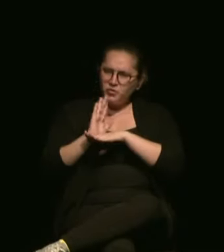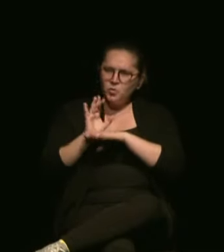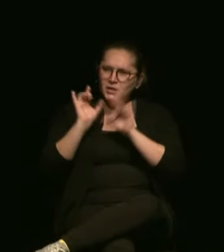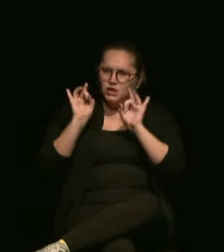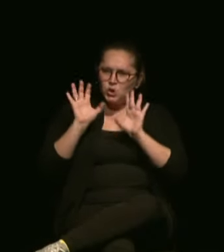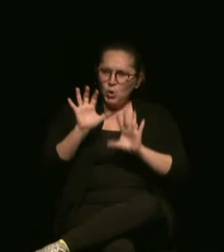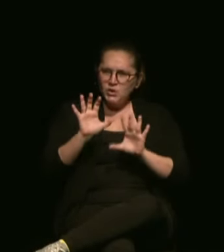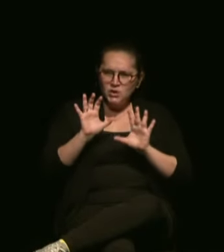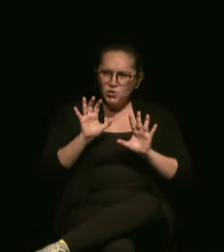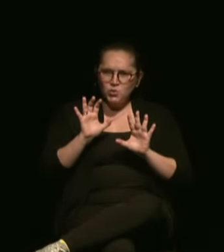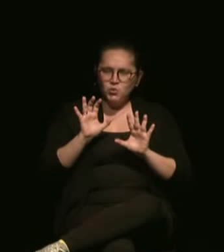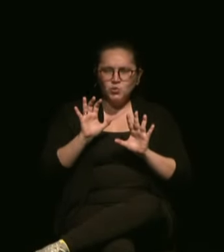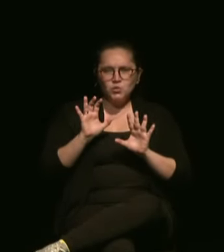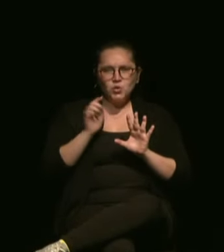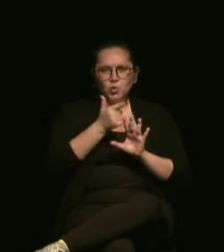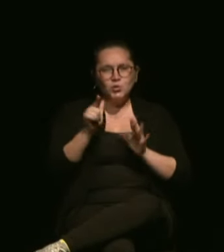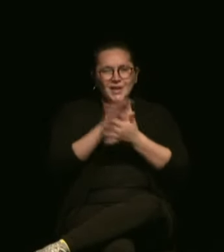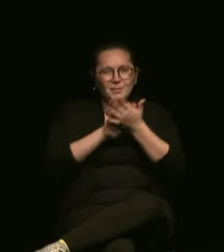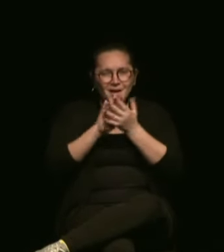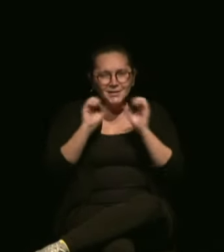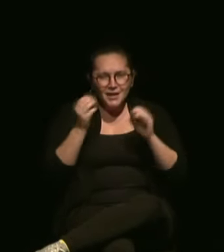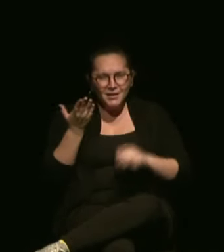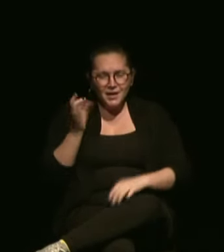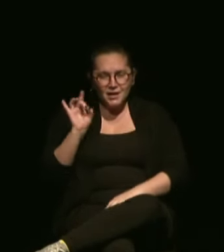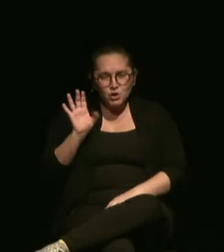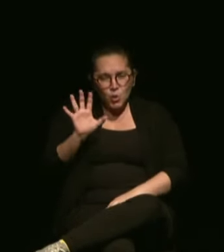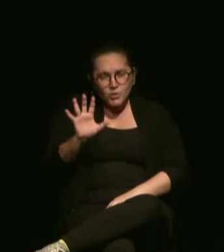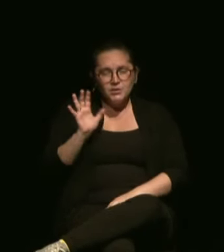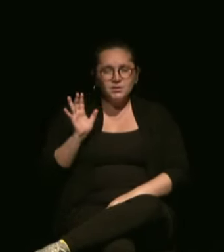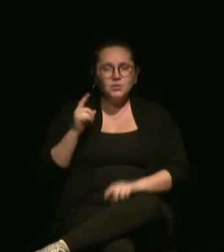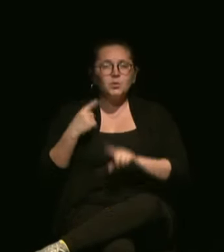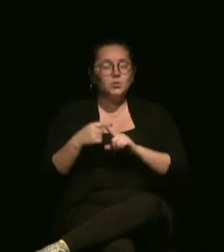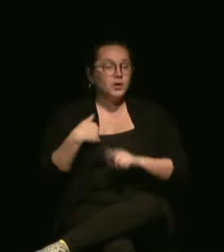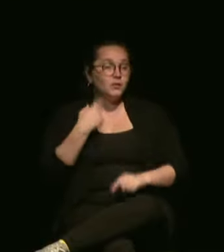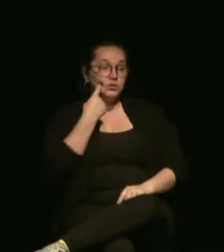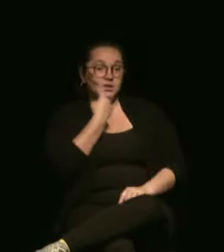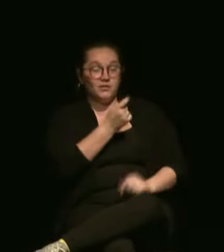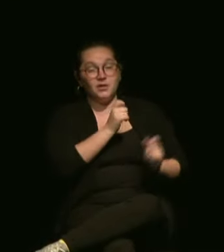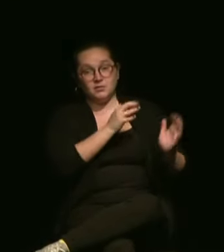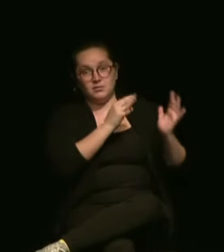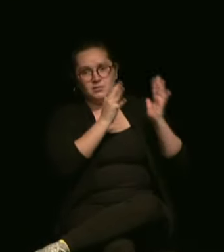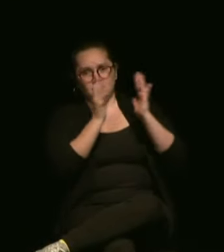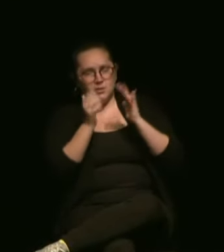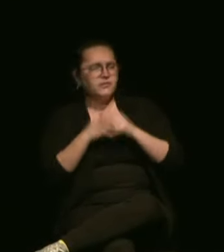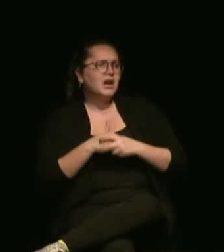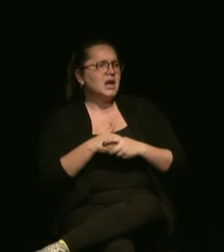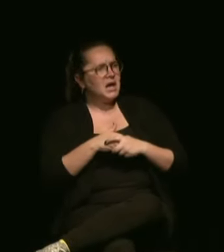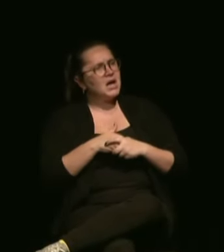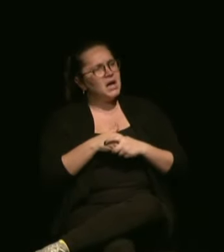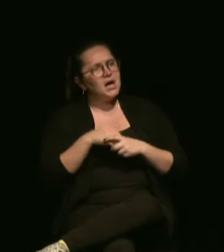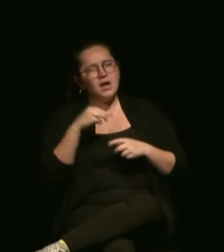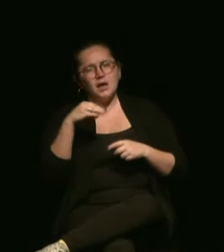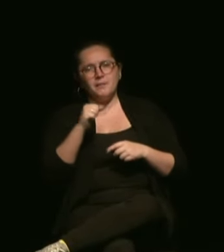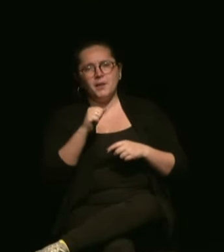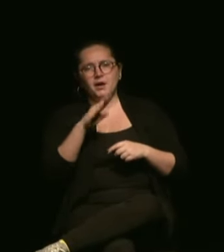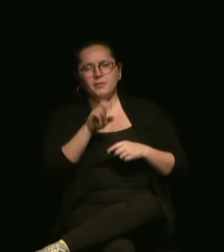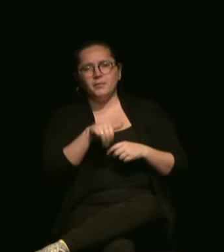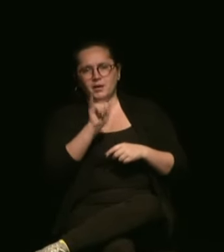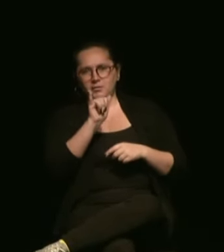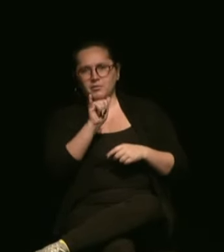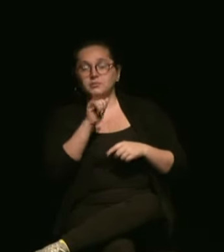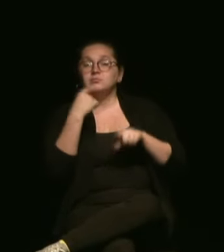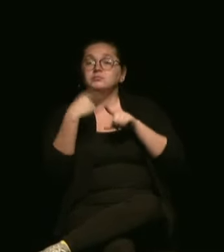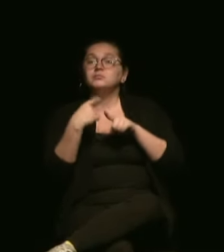isso? Porque é possível você ver o Santo Forte e dizer: não, é Mambembe. Até porque ele estava